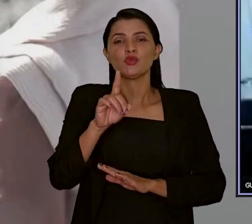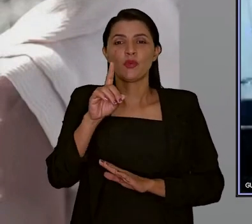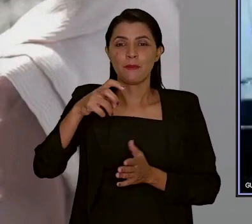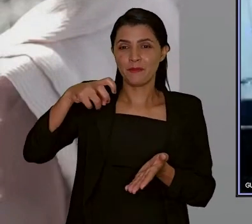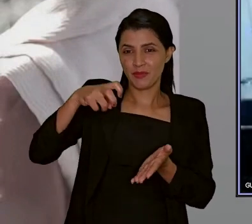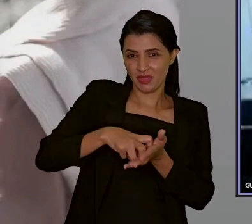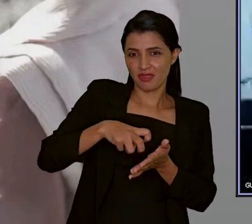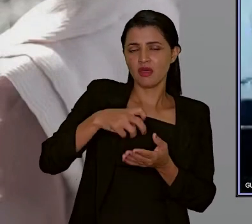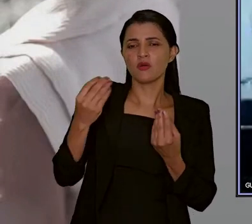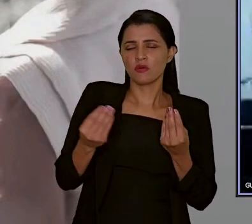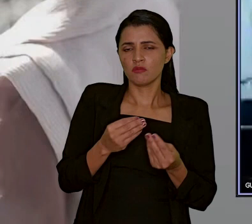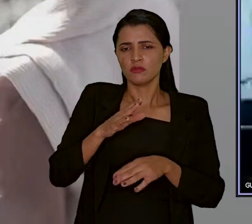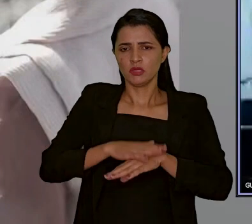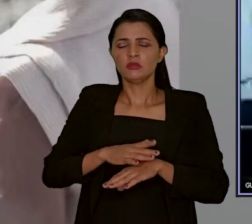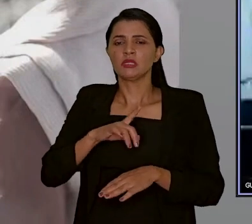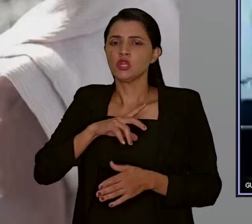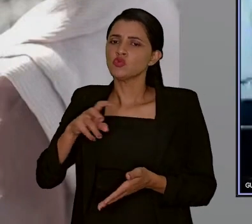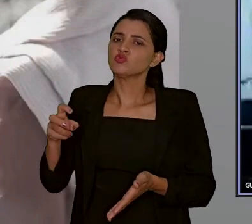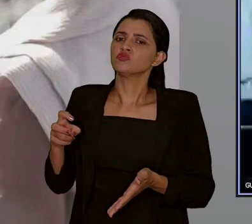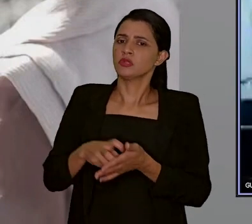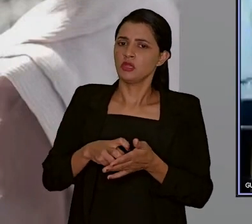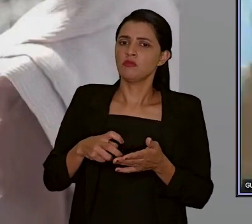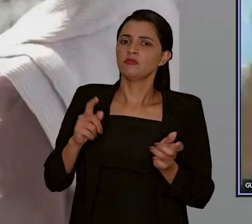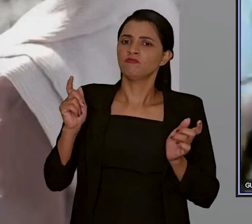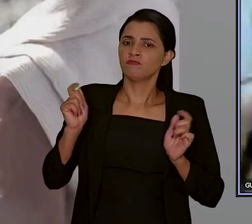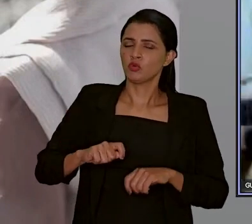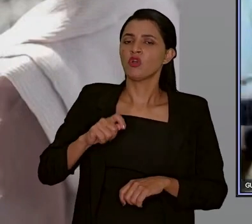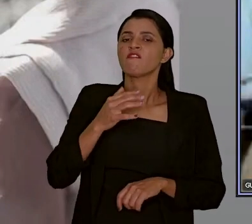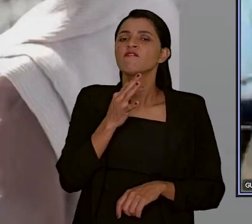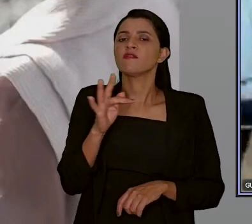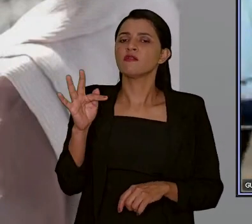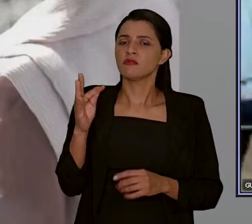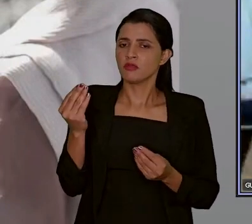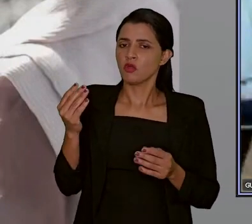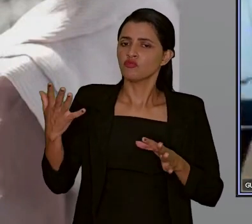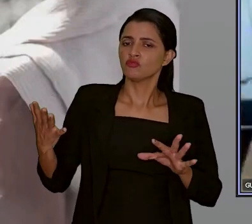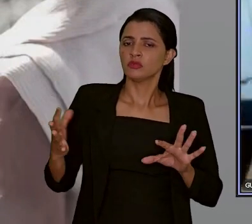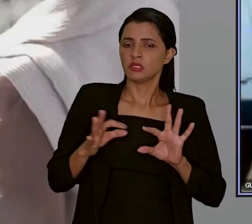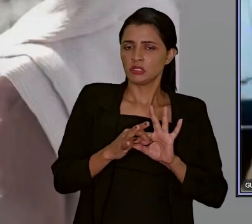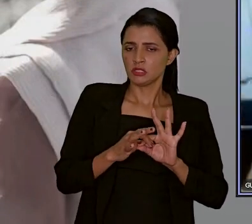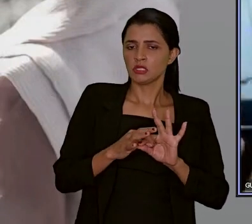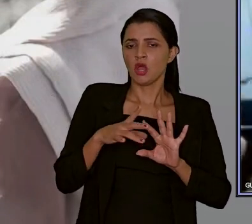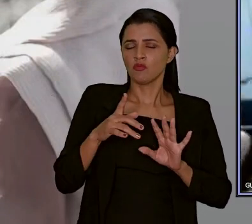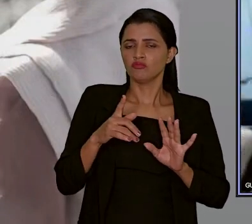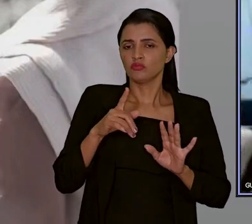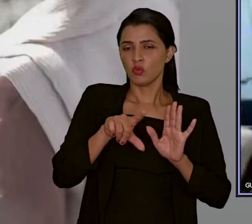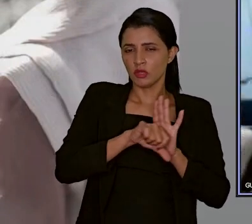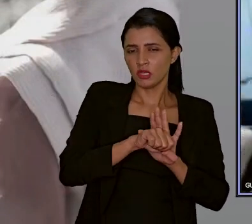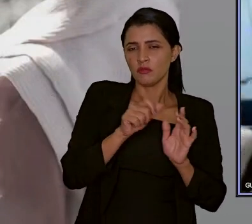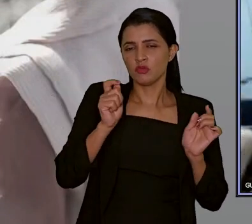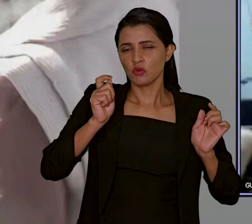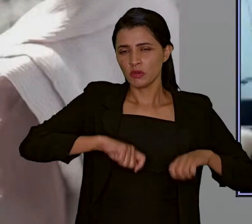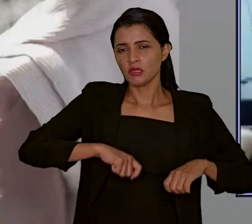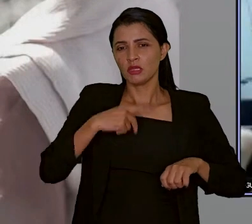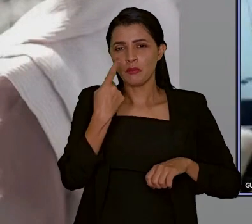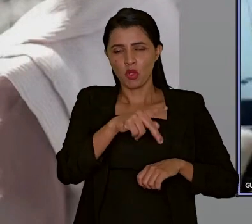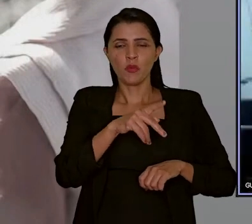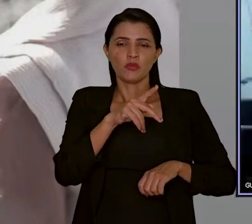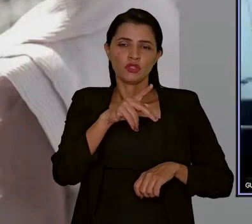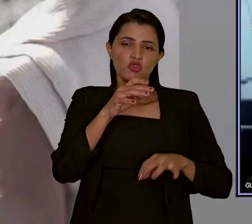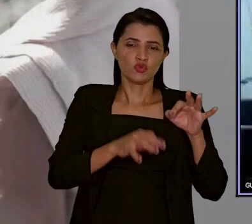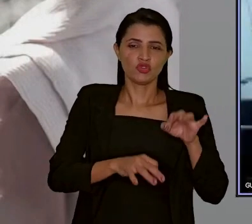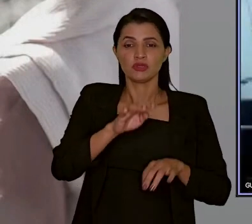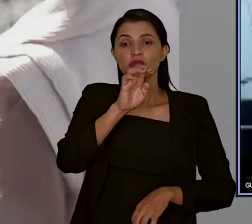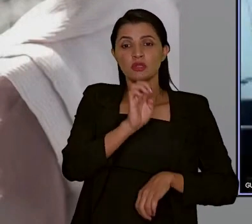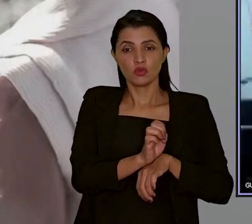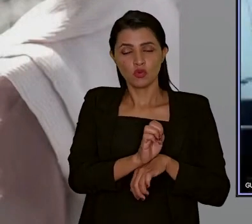um crime de competência federal com conexão com um crime de competência da Justiça Estadual,